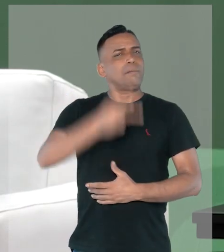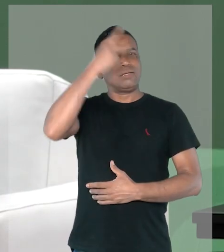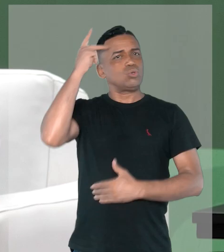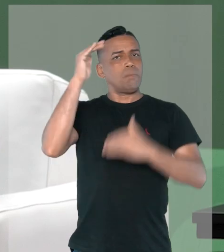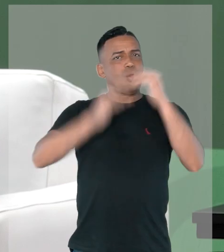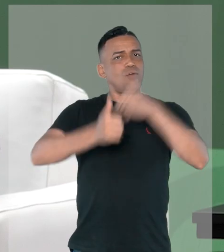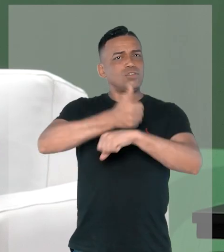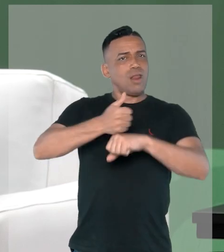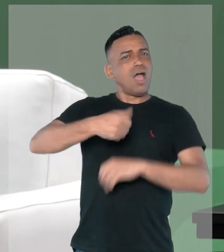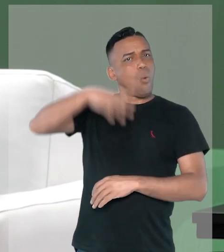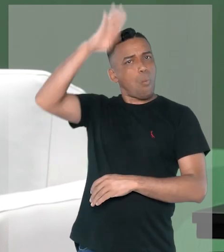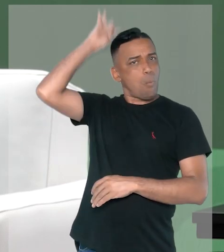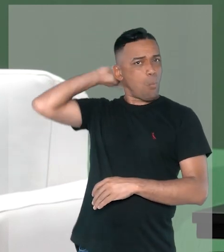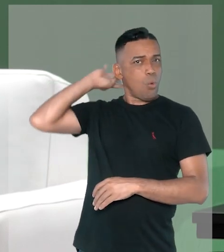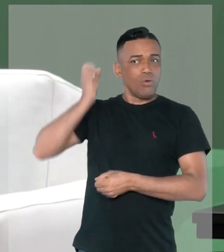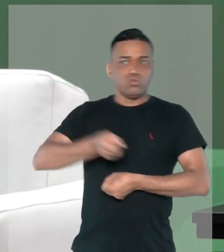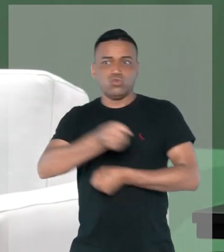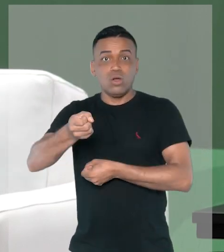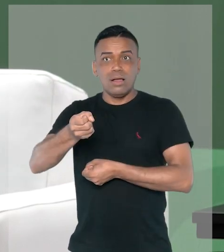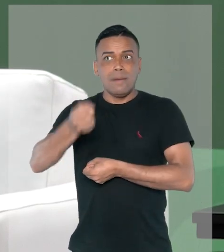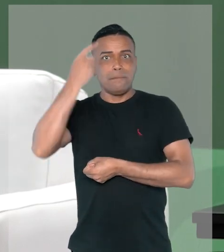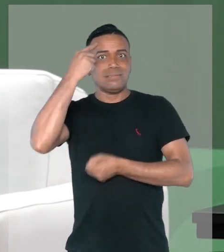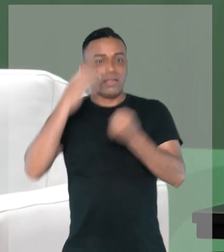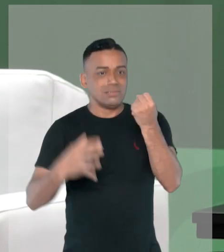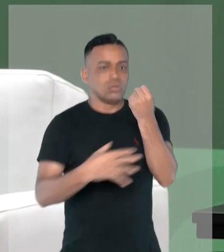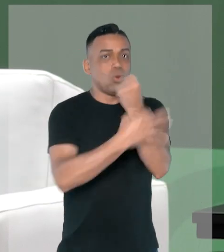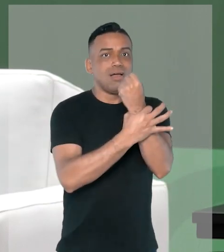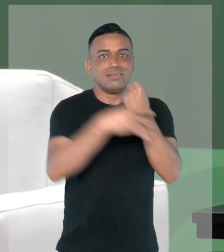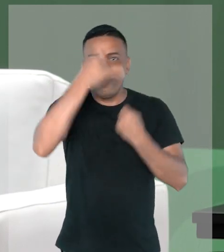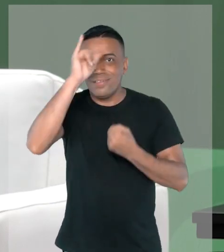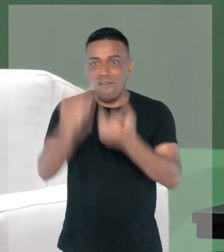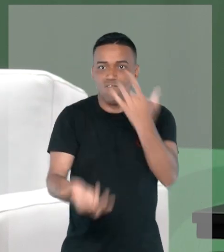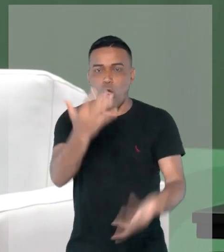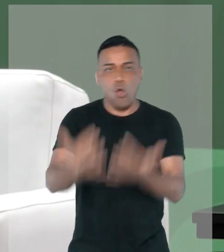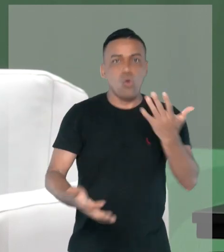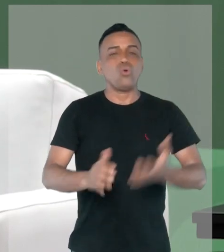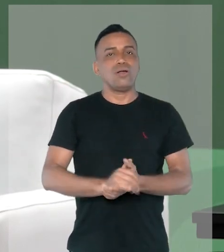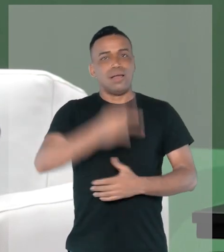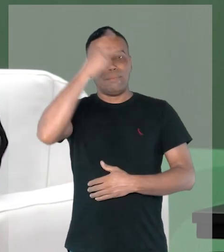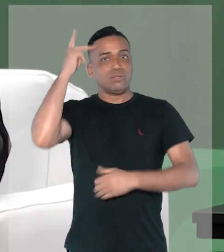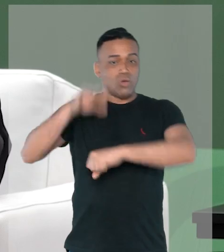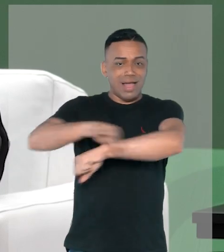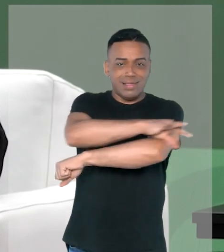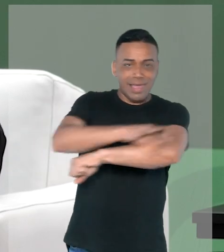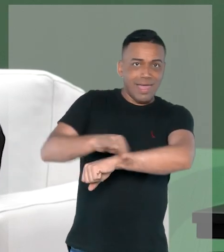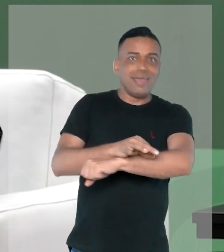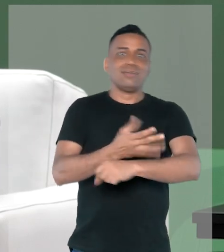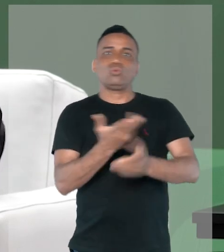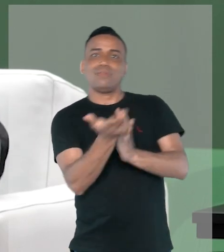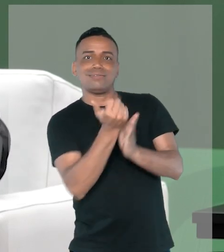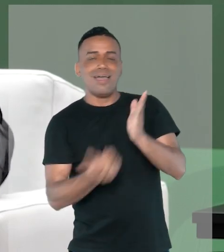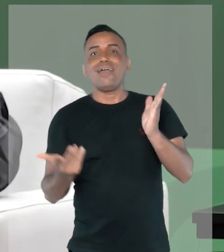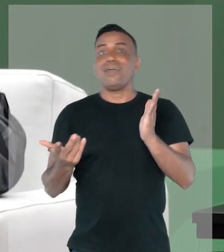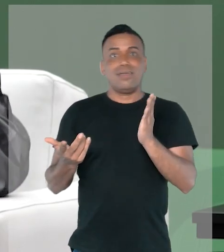de uma determinada maneira. Ele está pensando na nossa segurança, no incêndio. Um arquiteto, veja, o fotógrafo, veja outro jeito, né?